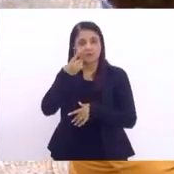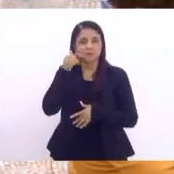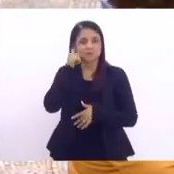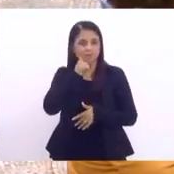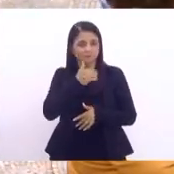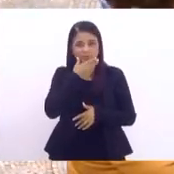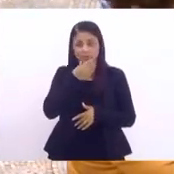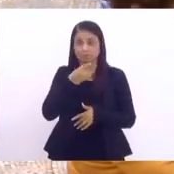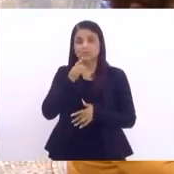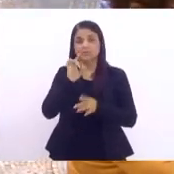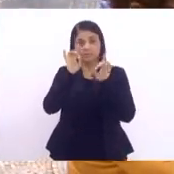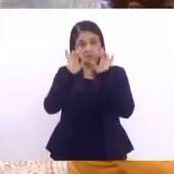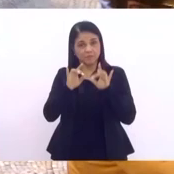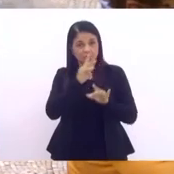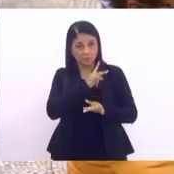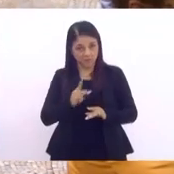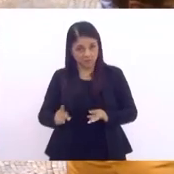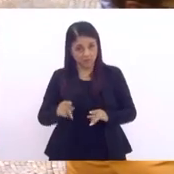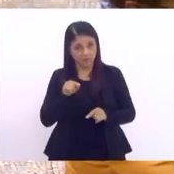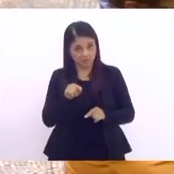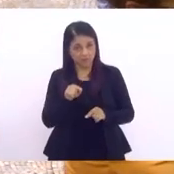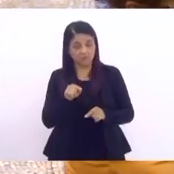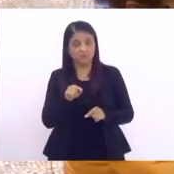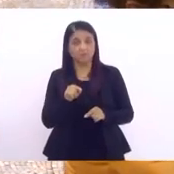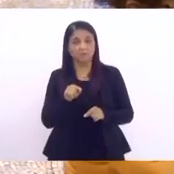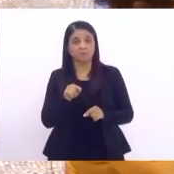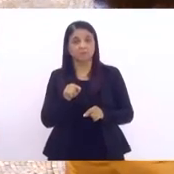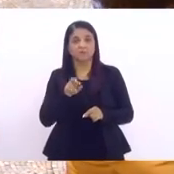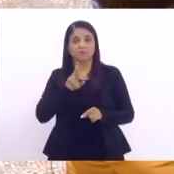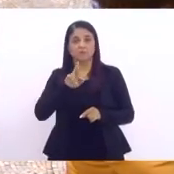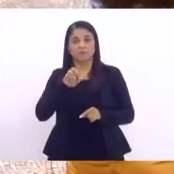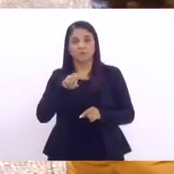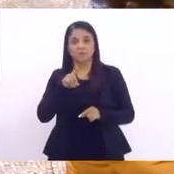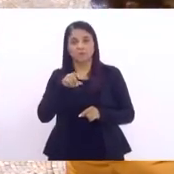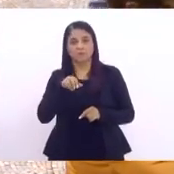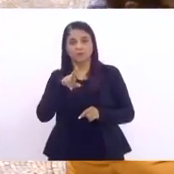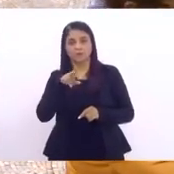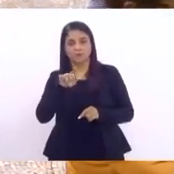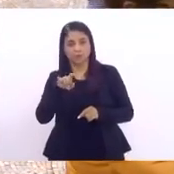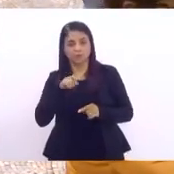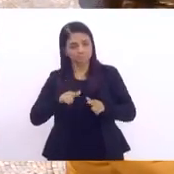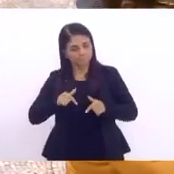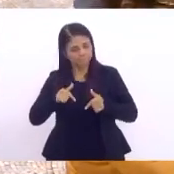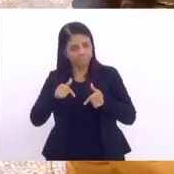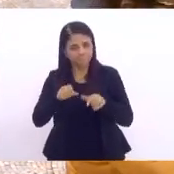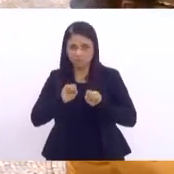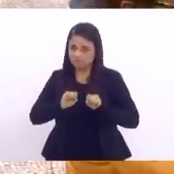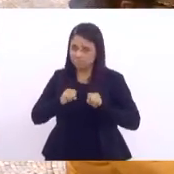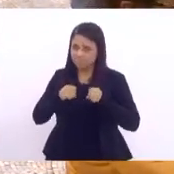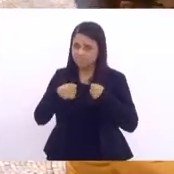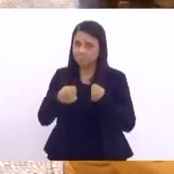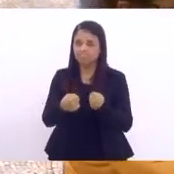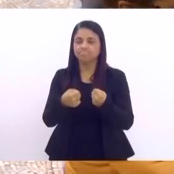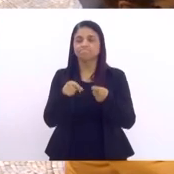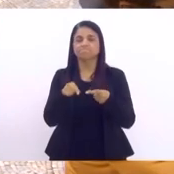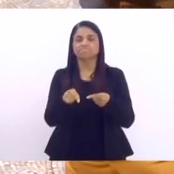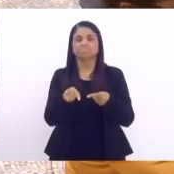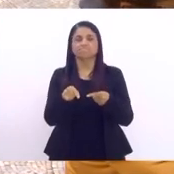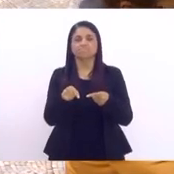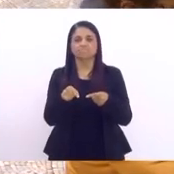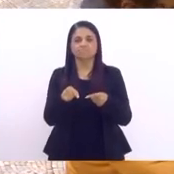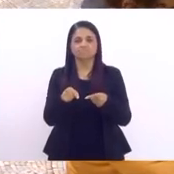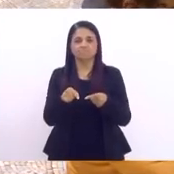senhor presidente Rodrigo Bacelar, que empenhou todos os esforços para que a gente tivesse a emenda de 25